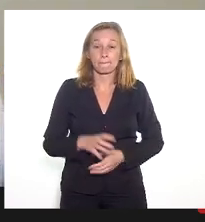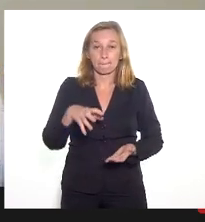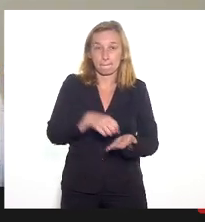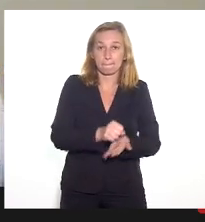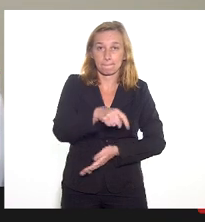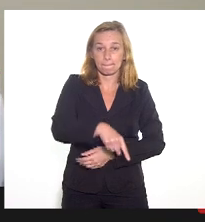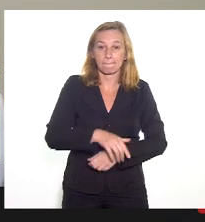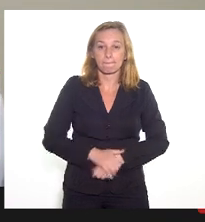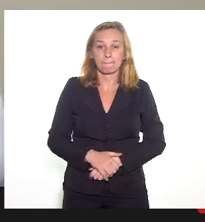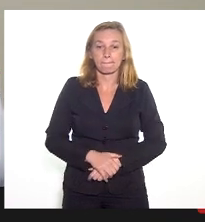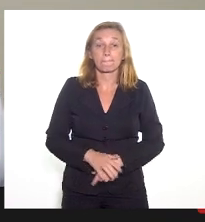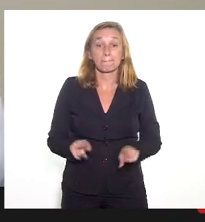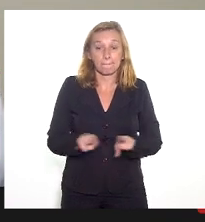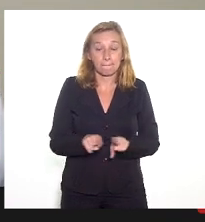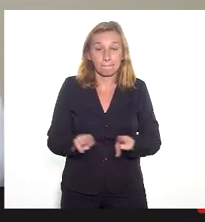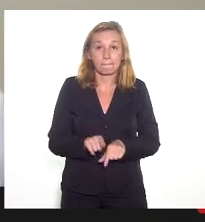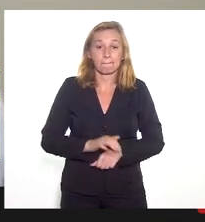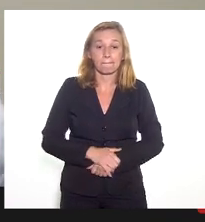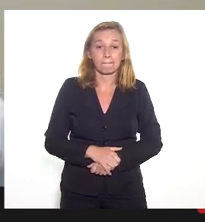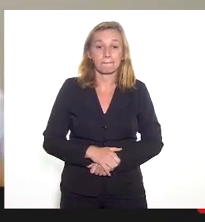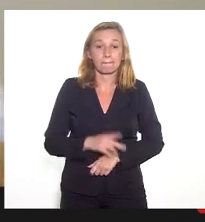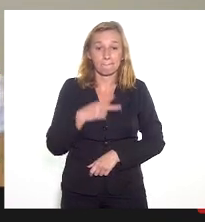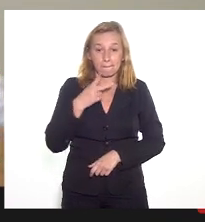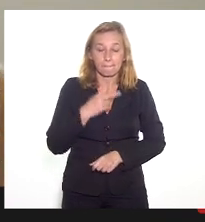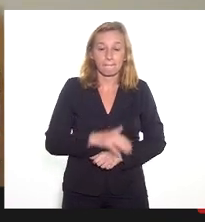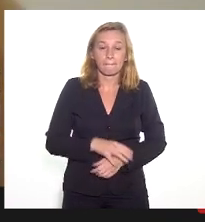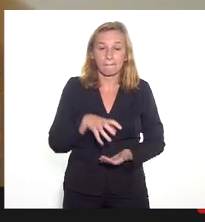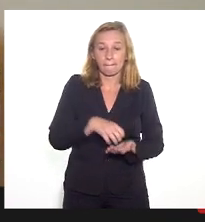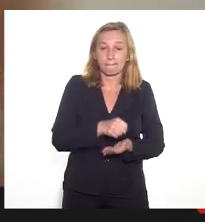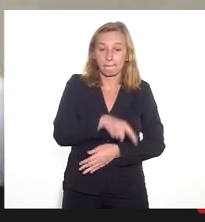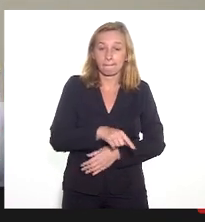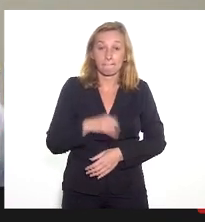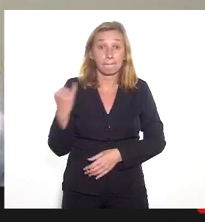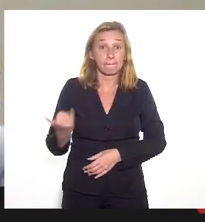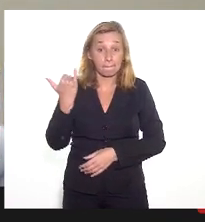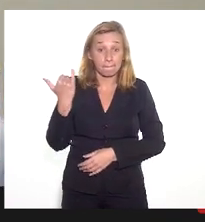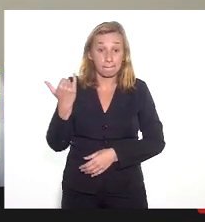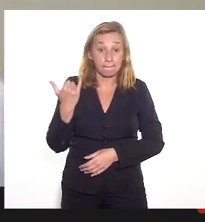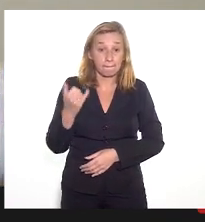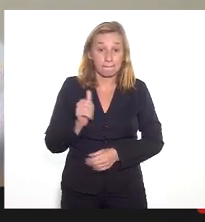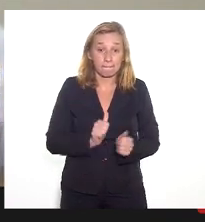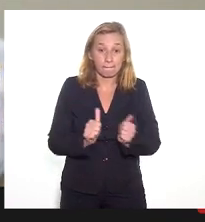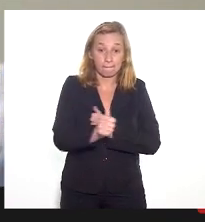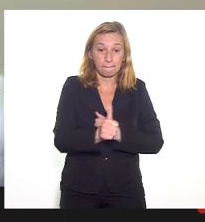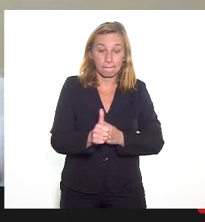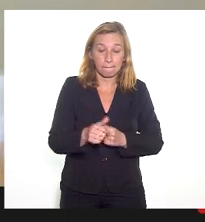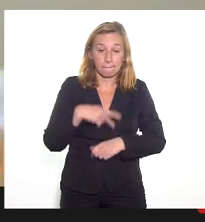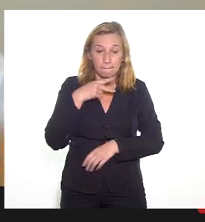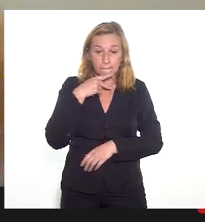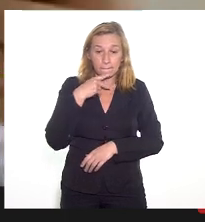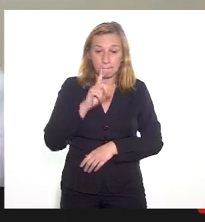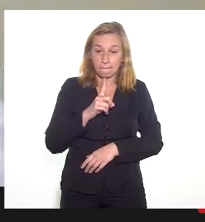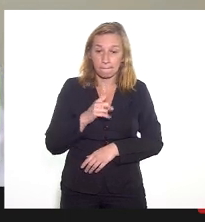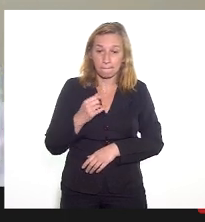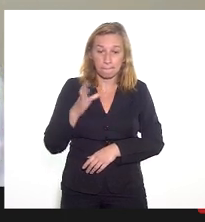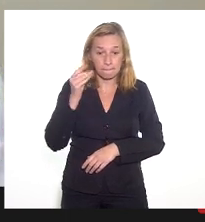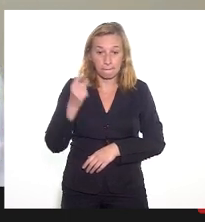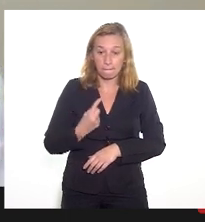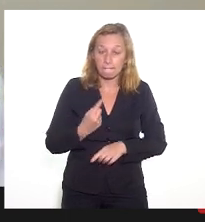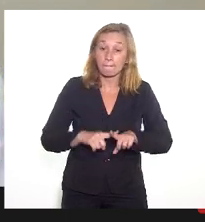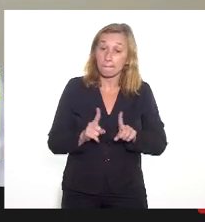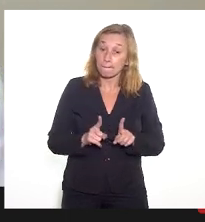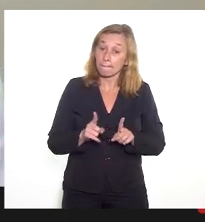registrado. E também eu mencionei, registrei aqui, a importância de que essa frente parlamentar, não é nossa intenção, mas é sempre bom lembrar